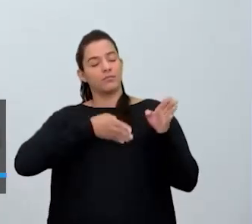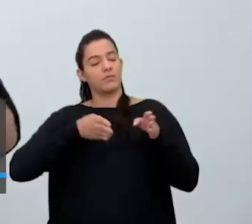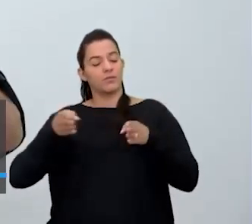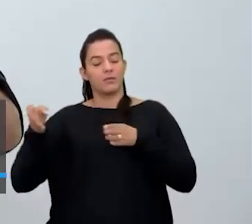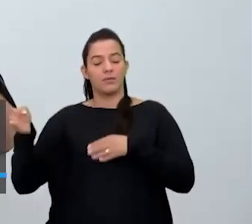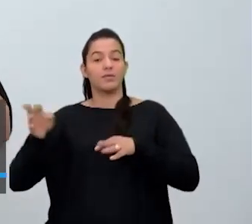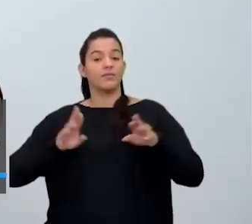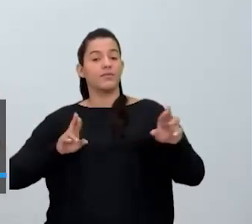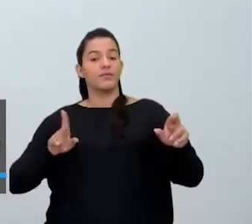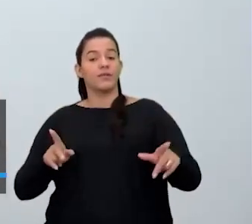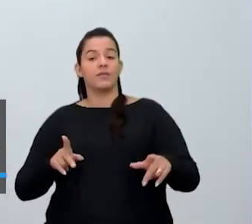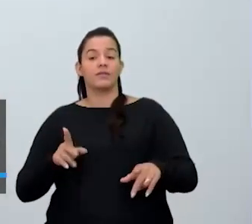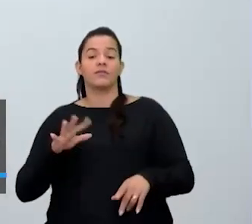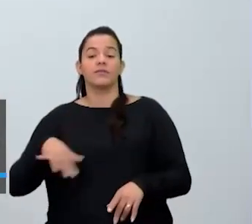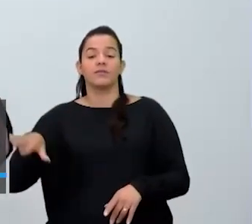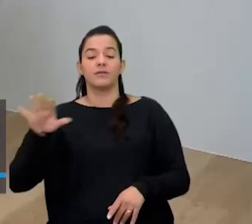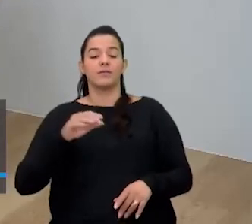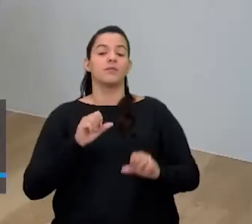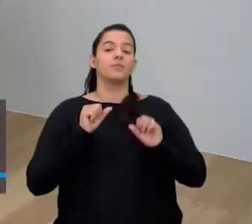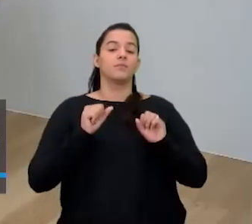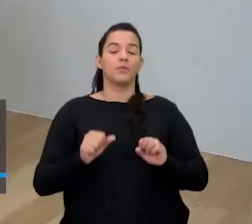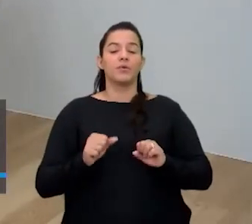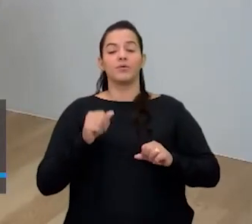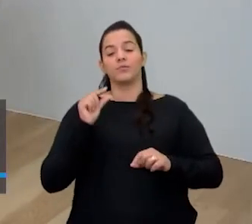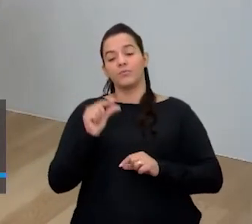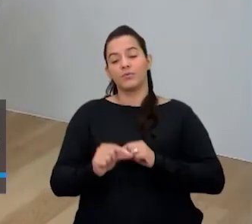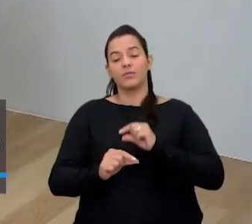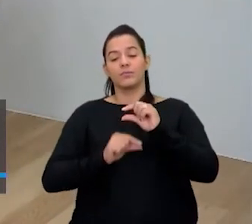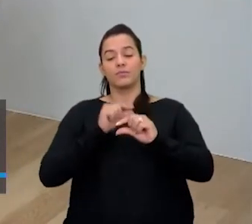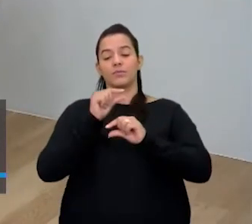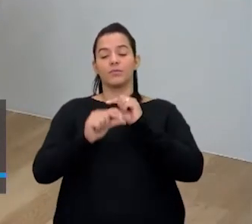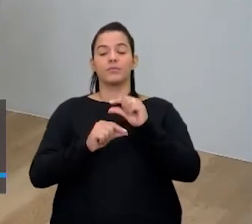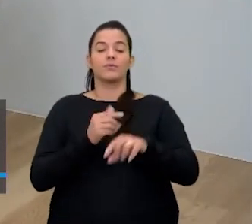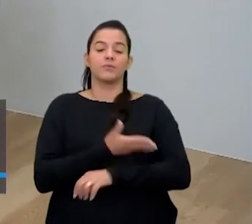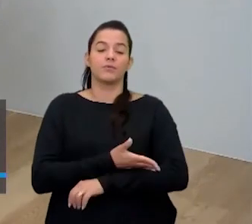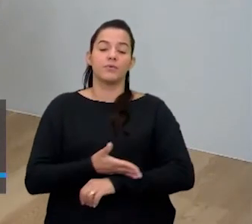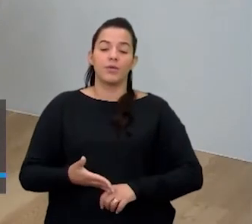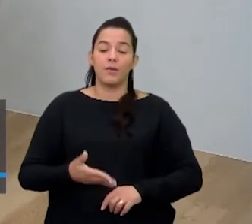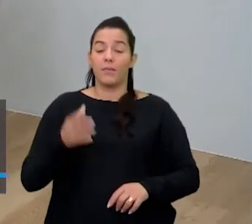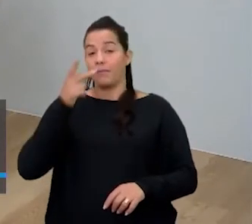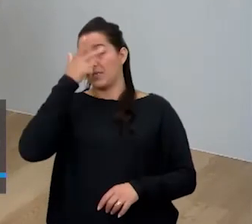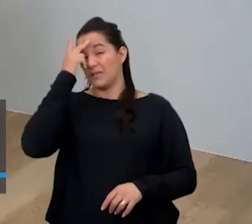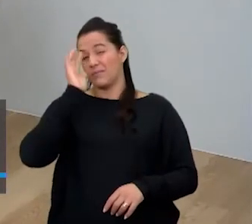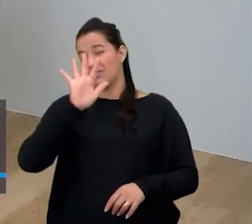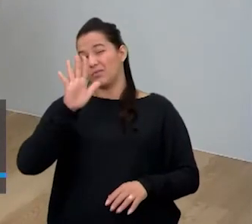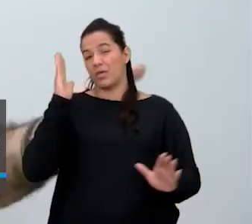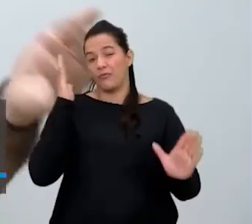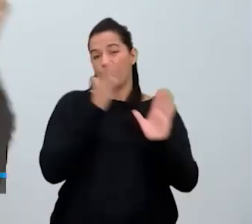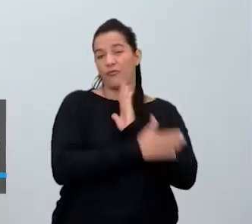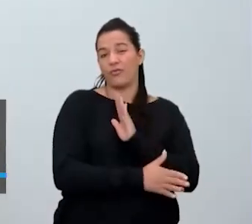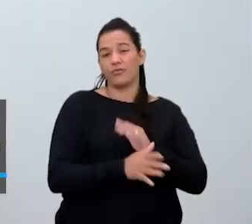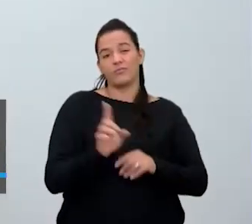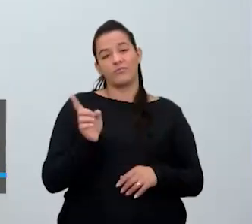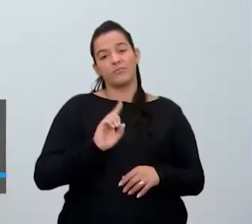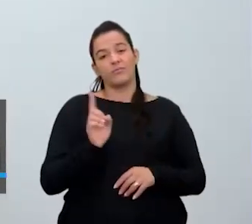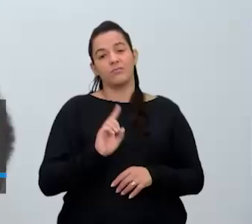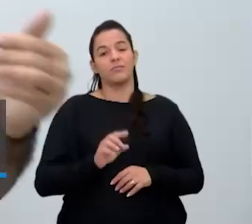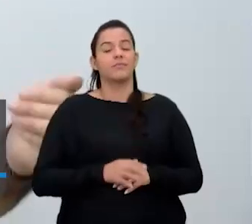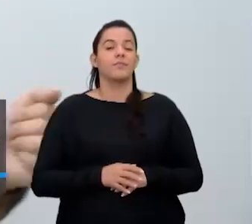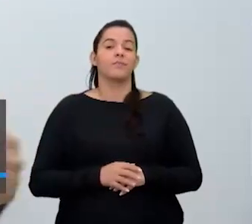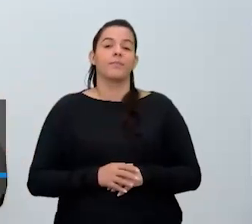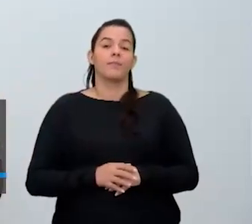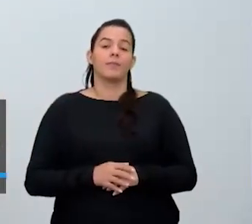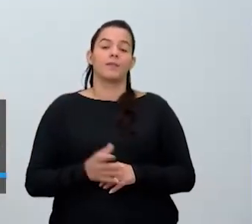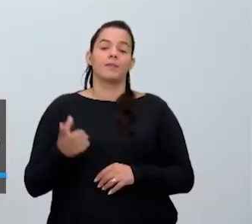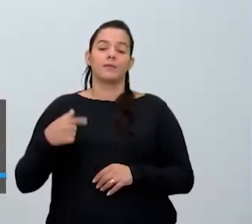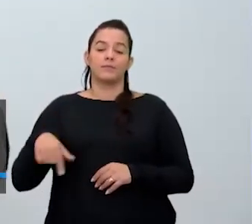ter canais gradativos aí de adaptação. O refugiado não. né? Diante de, como você falou, uma